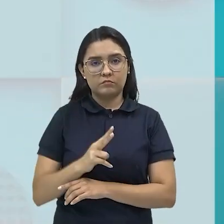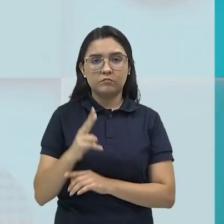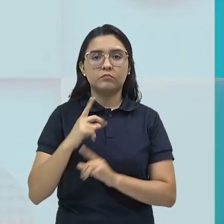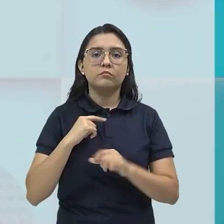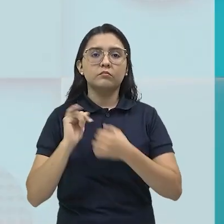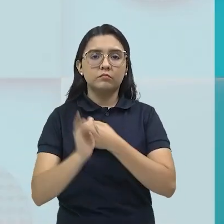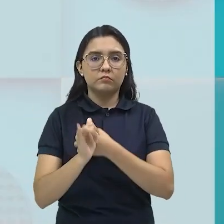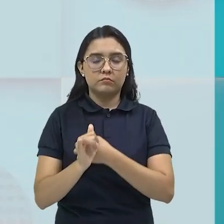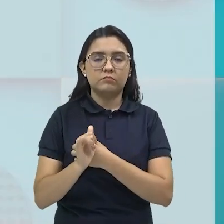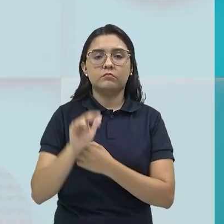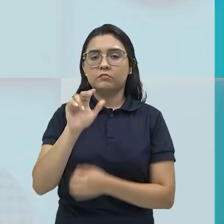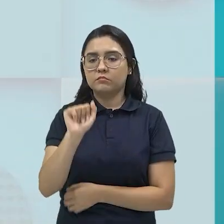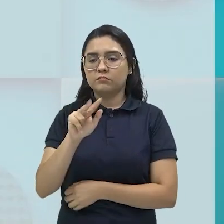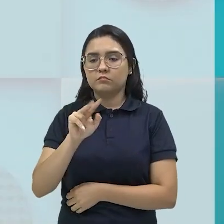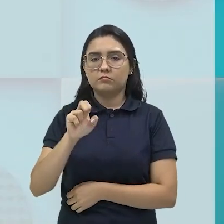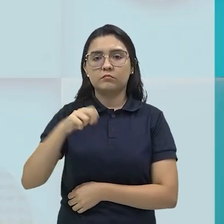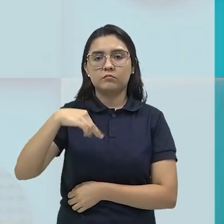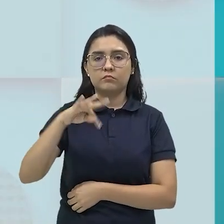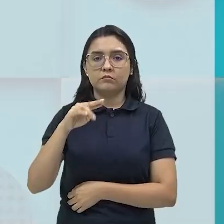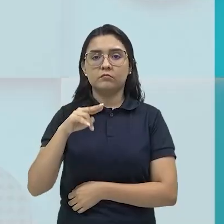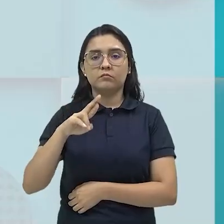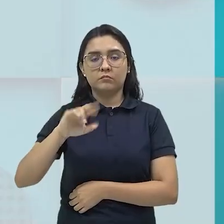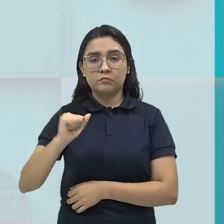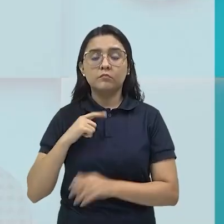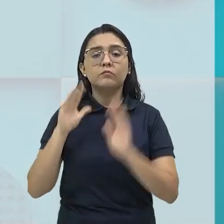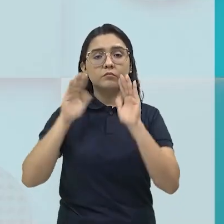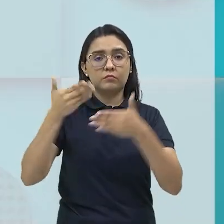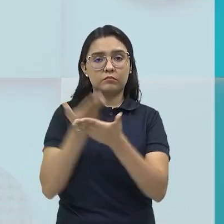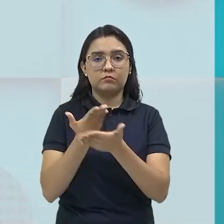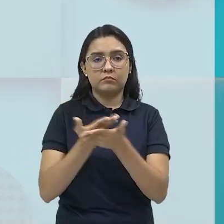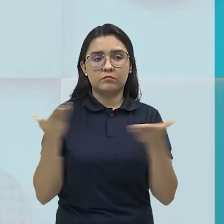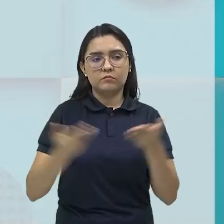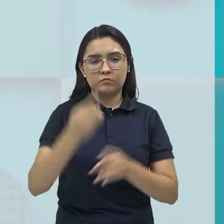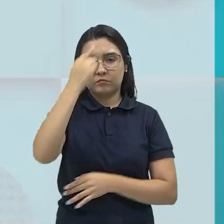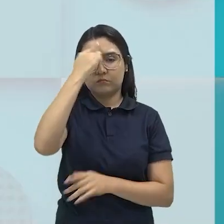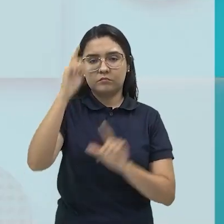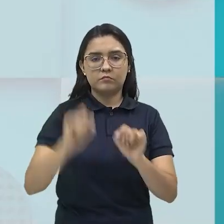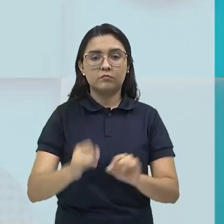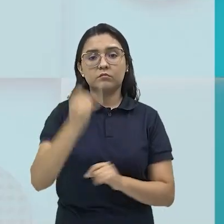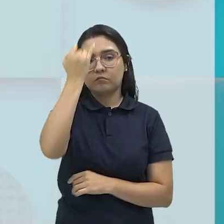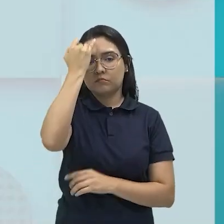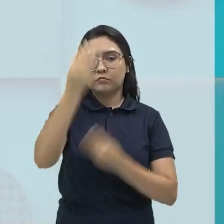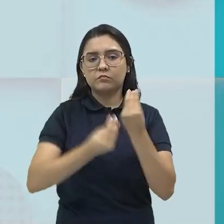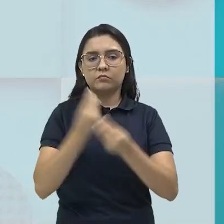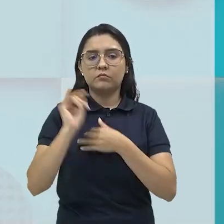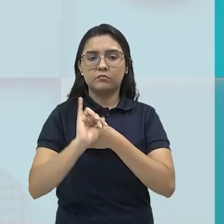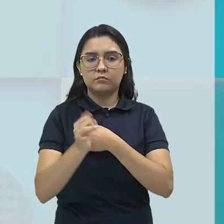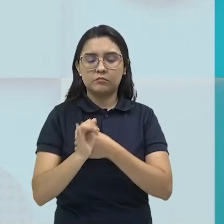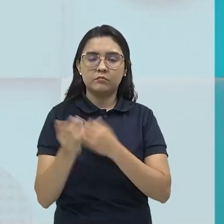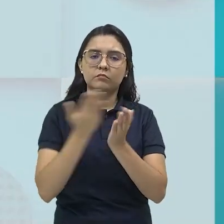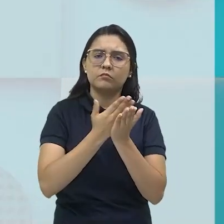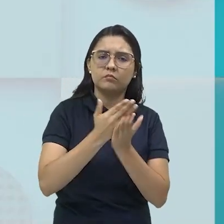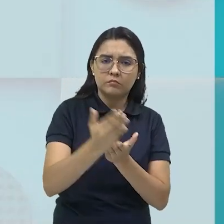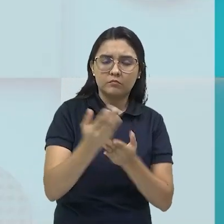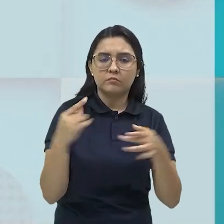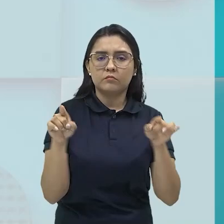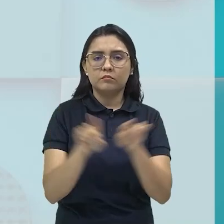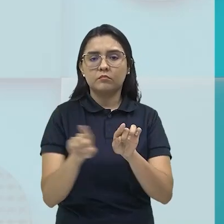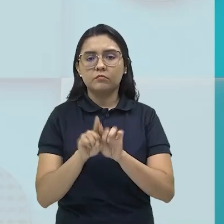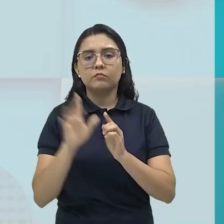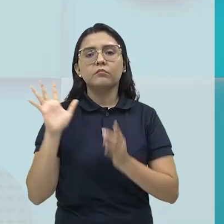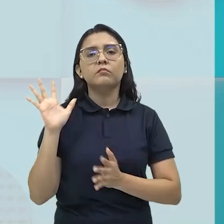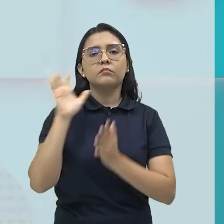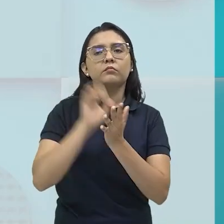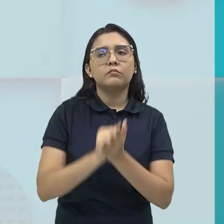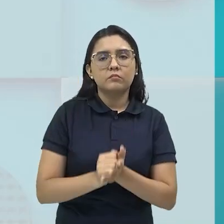crônica de aventura, que vai ser o nosso foco. E tentando pensar um pouco nessa ideia de como a crônica surge, de como ela é um registro